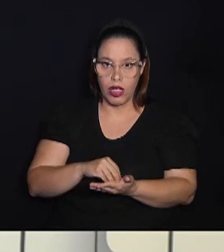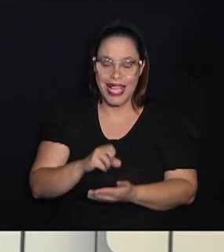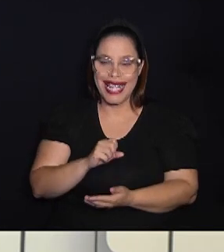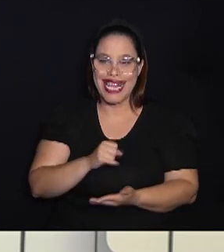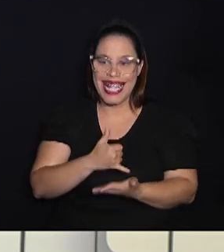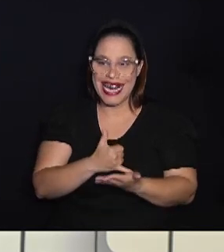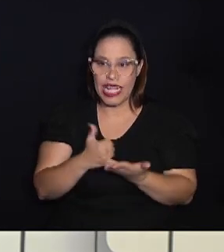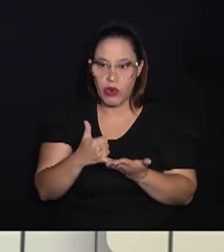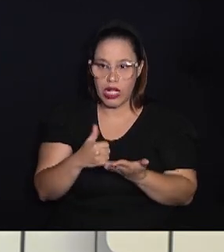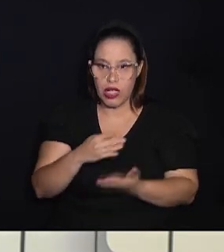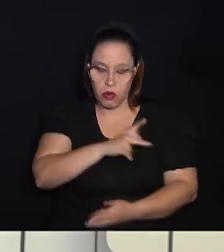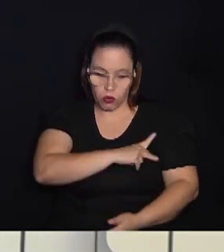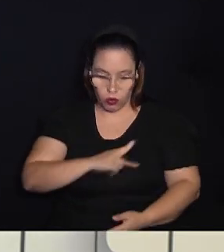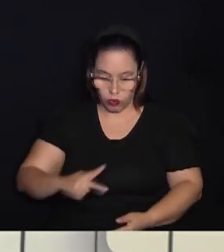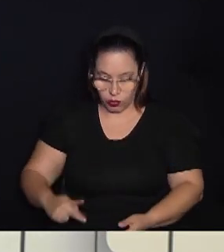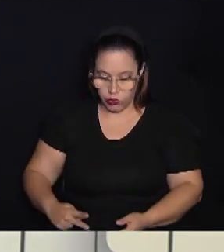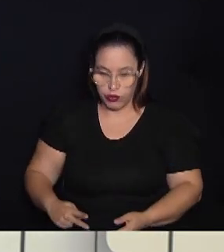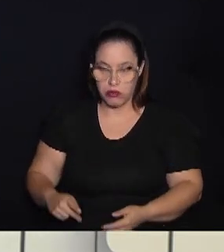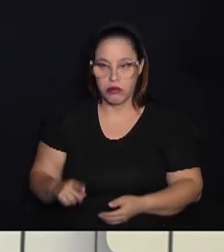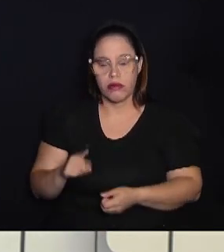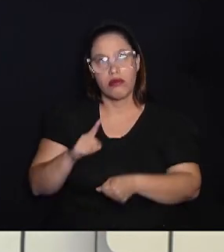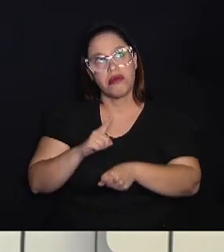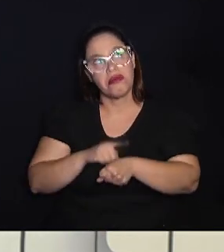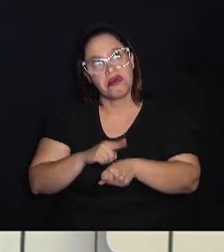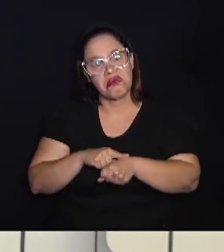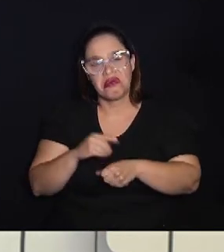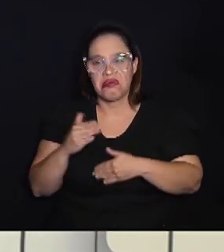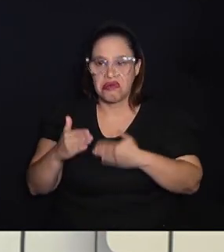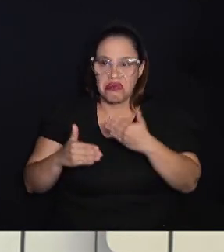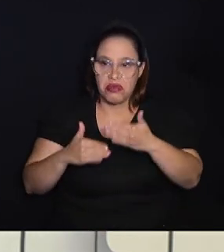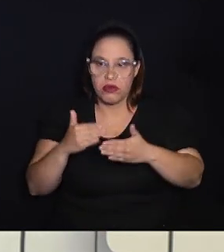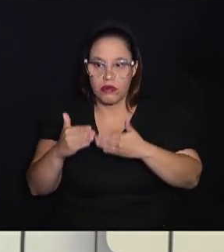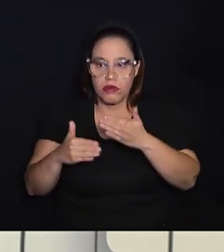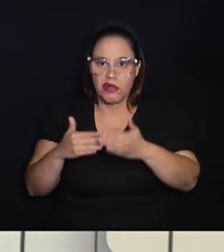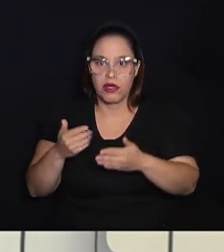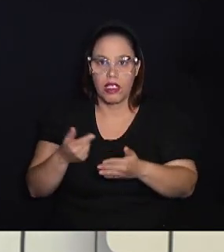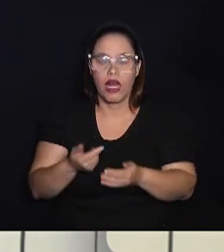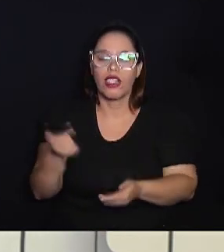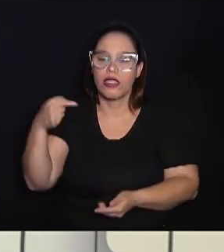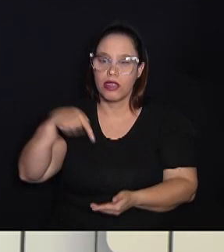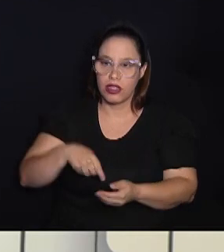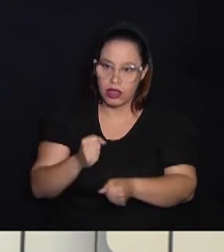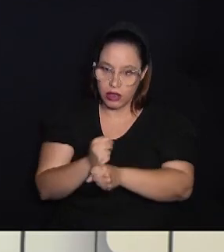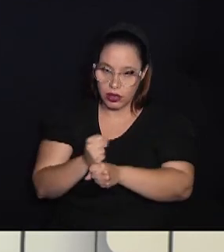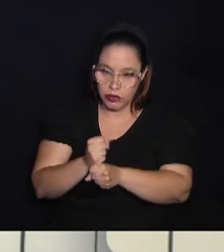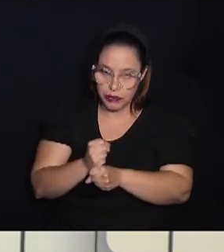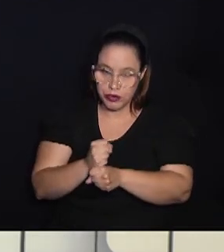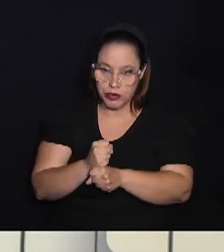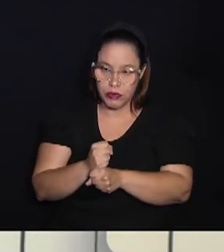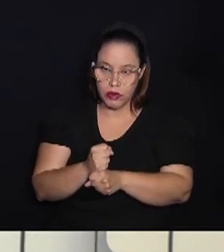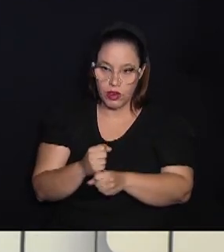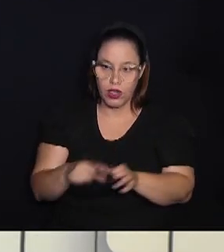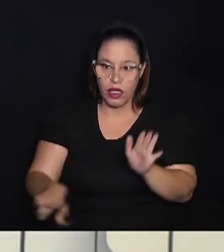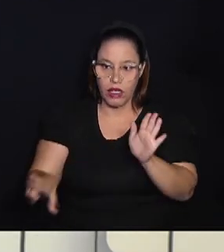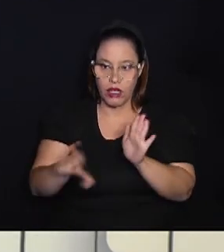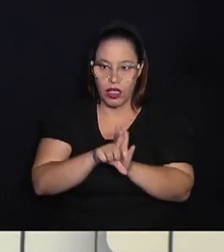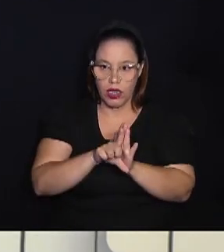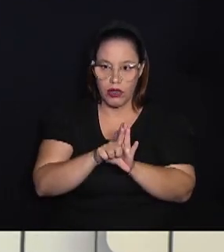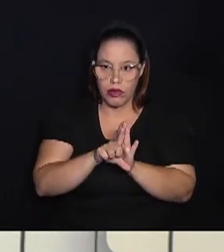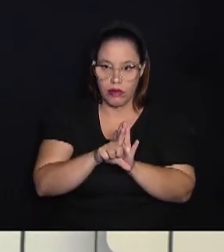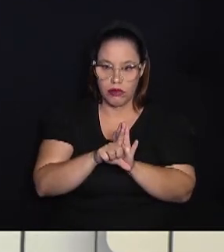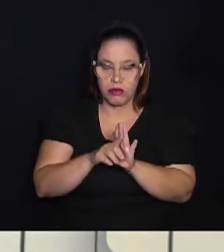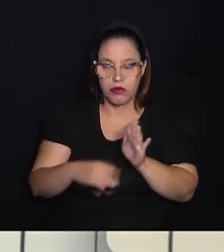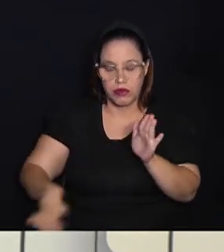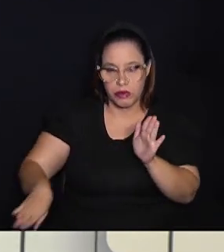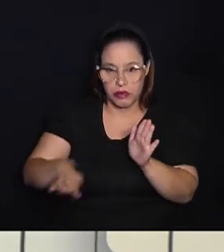do presidente. A previsão é que esta aprovação aconteça ainda este ano e a nova legislação comece a entrar